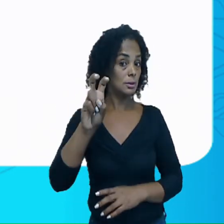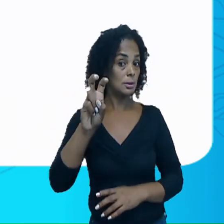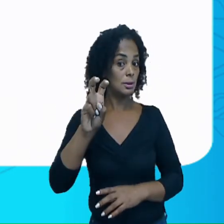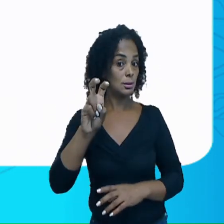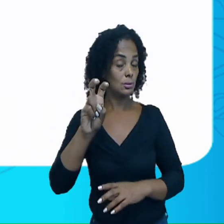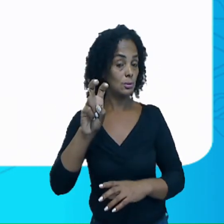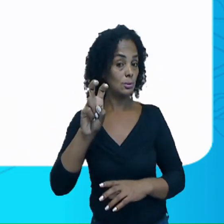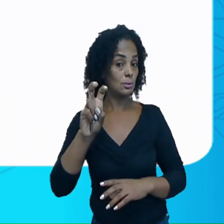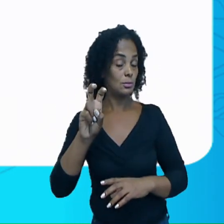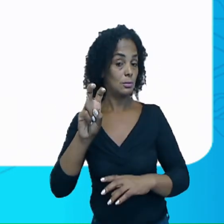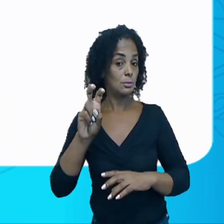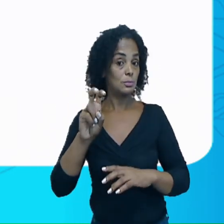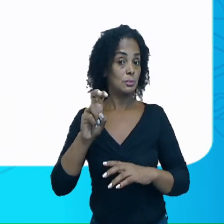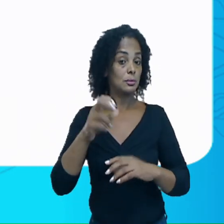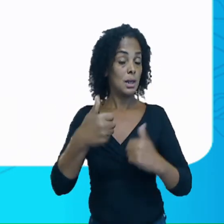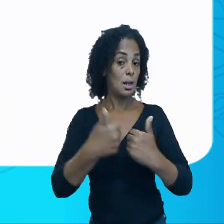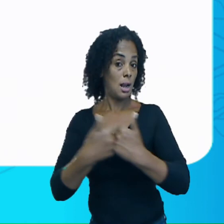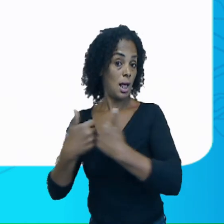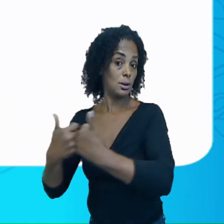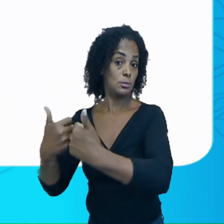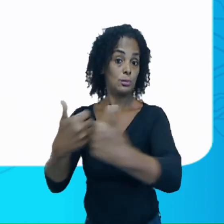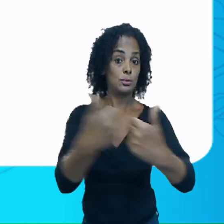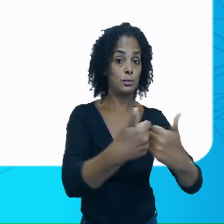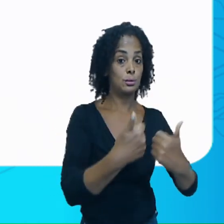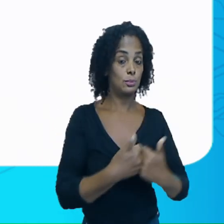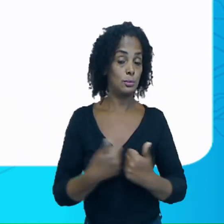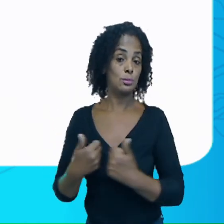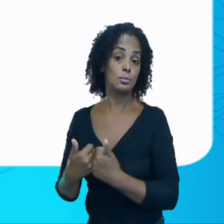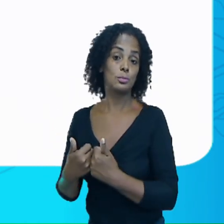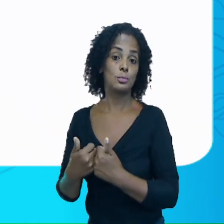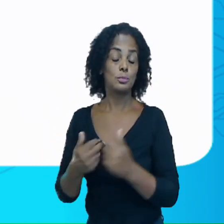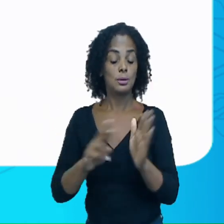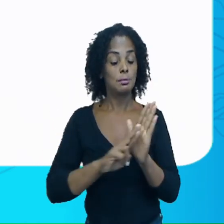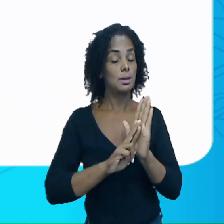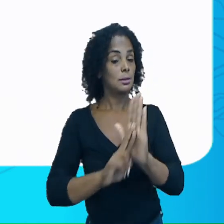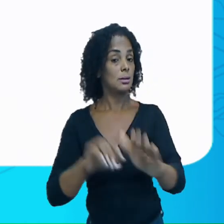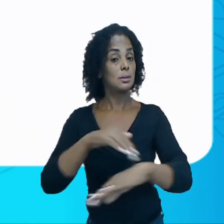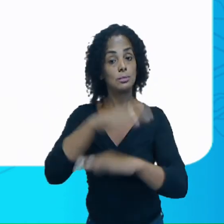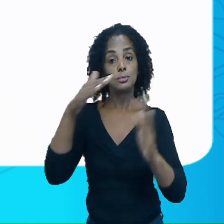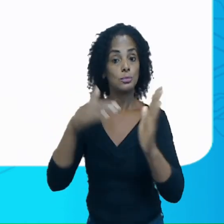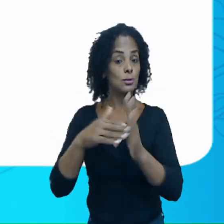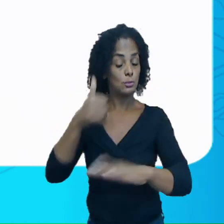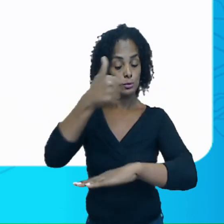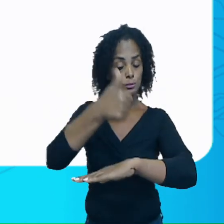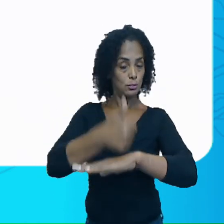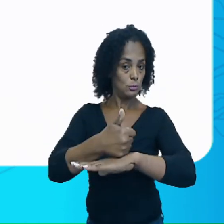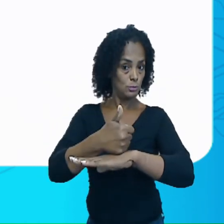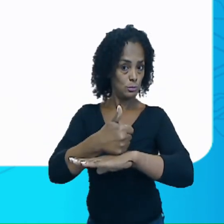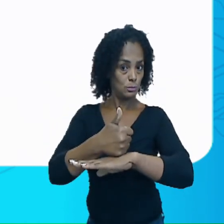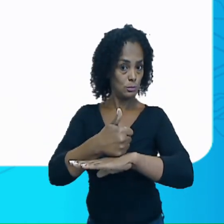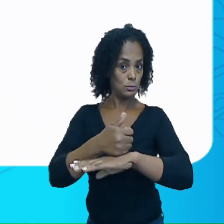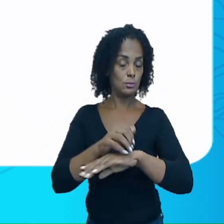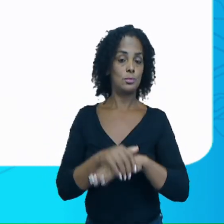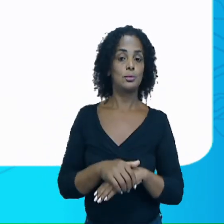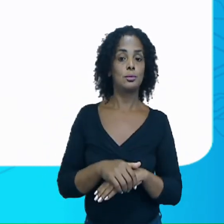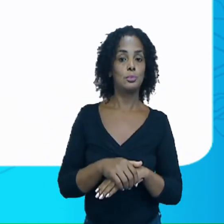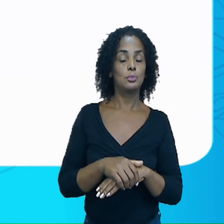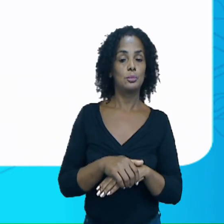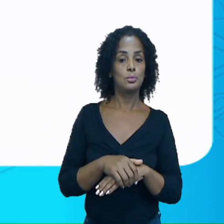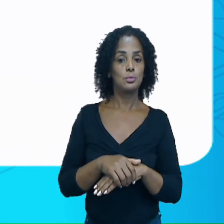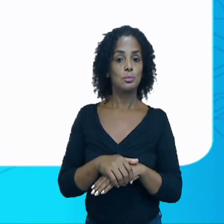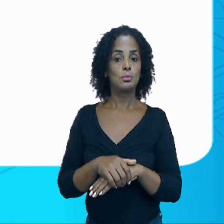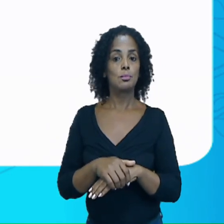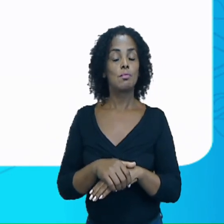um pentágono, ok? Esse aqui representa o meu todo. E a próxima? Eu